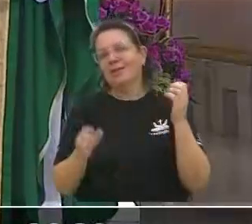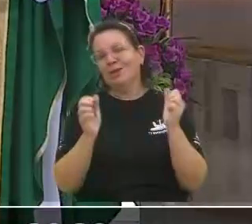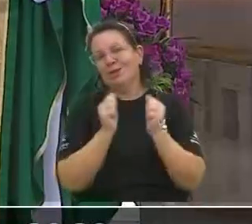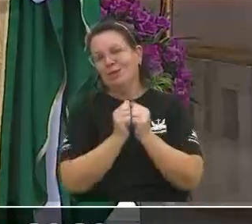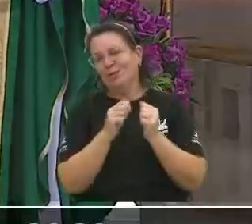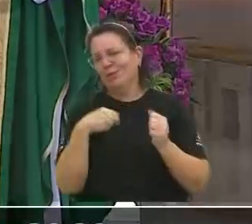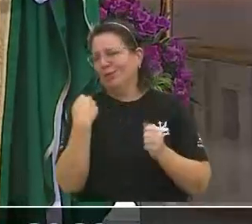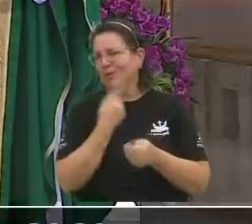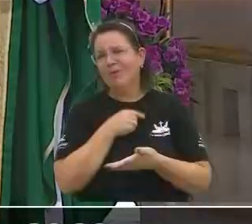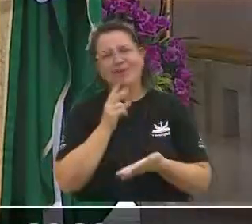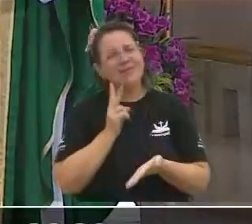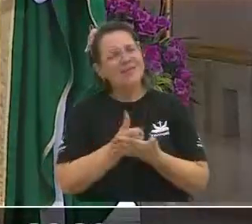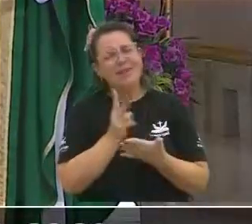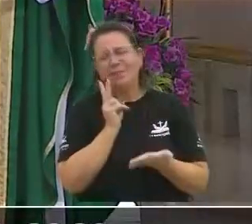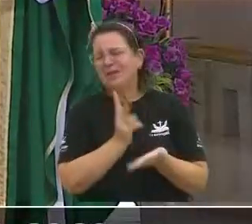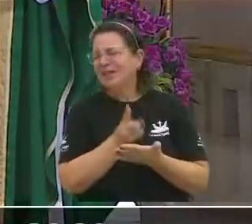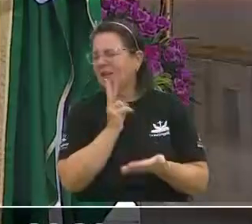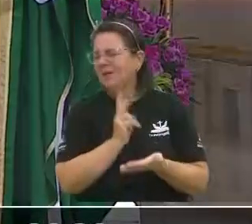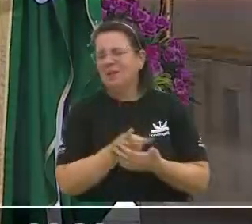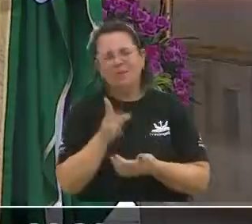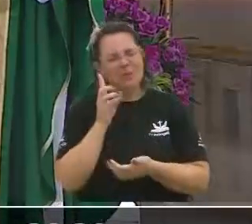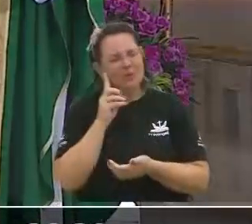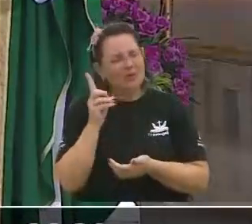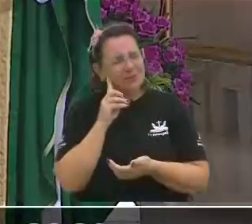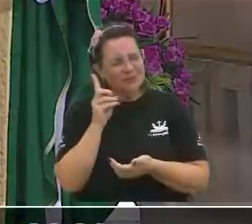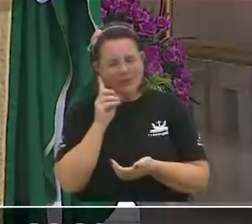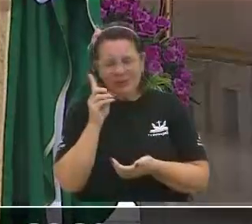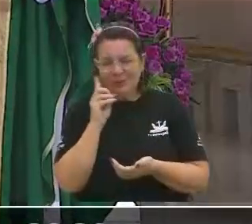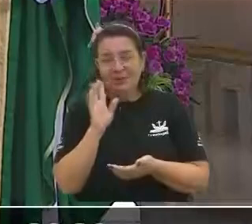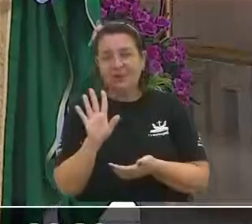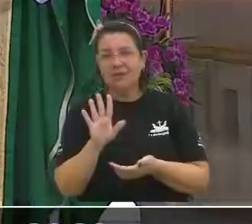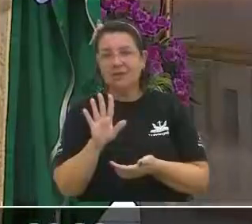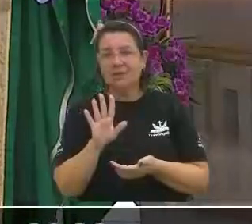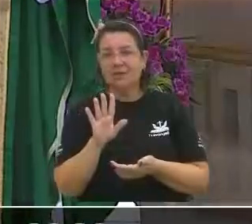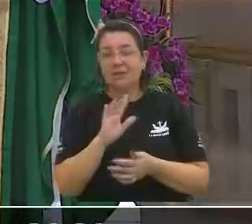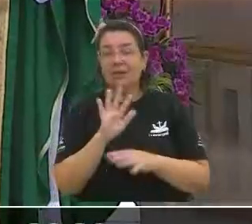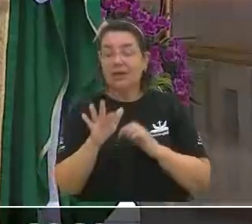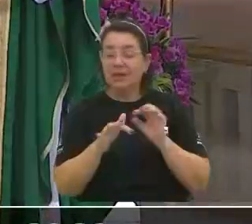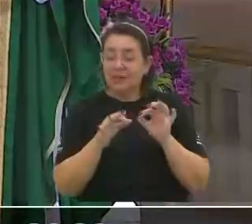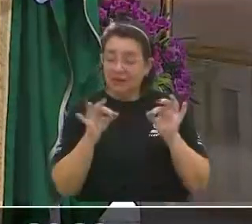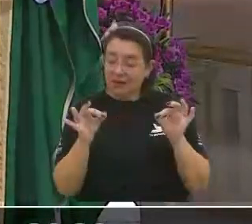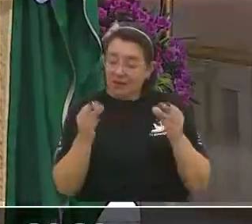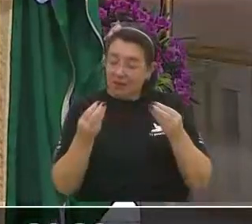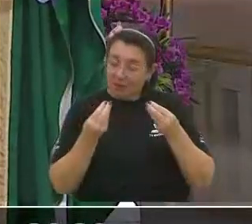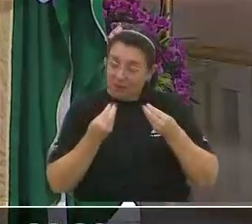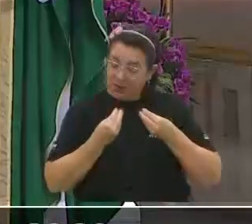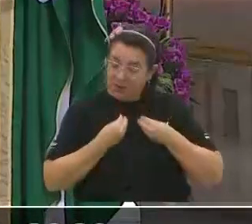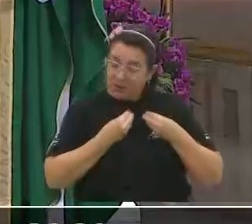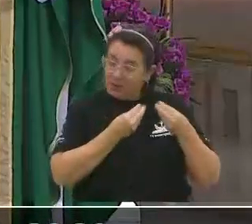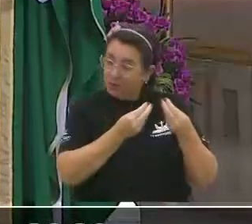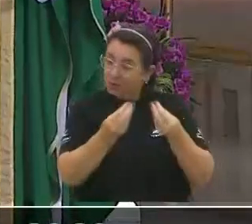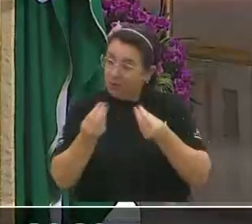sendo esse essa dádiva presente oferenda